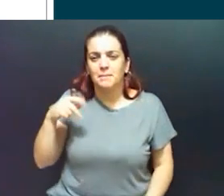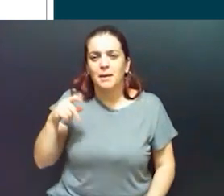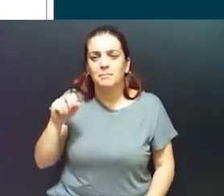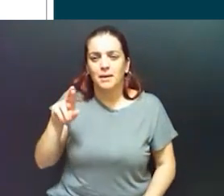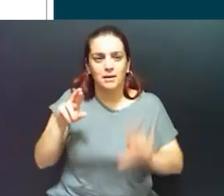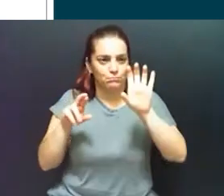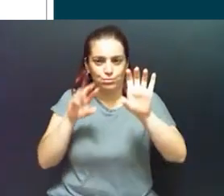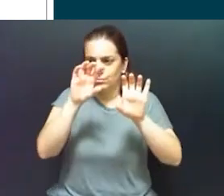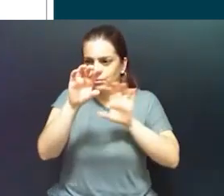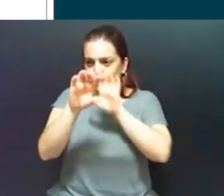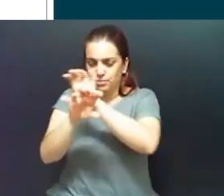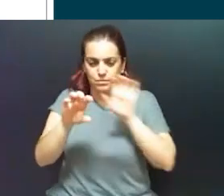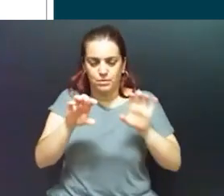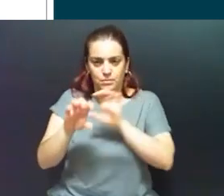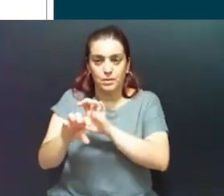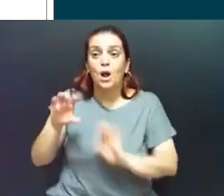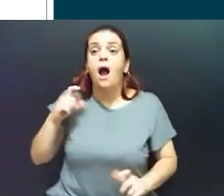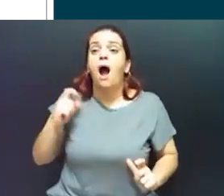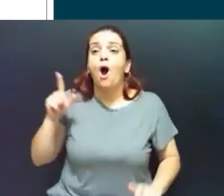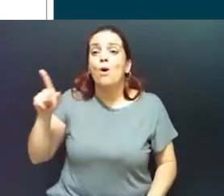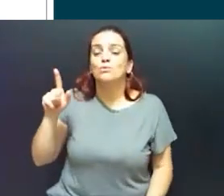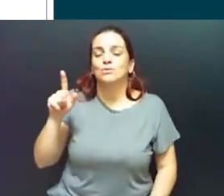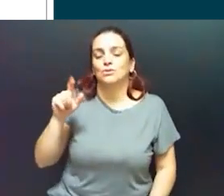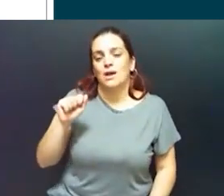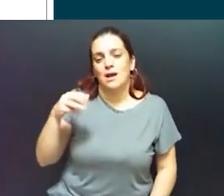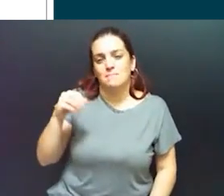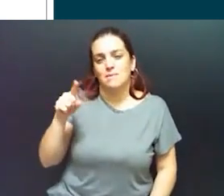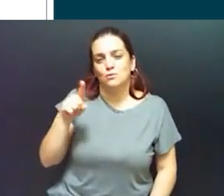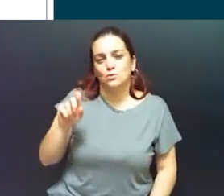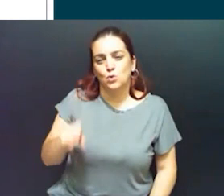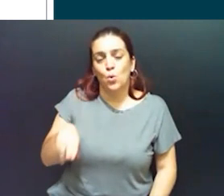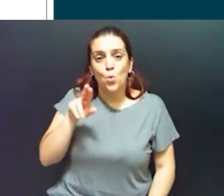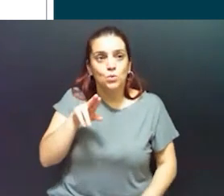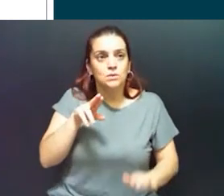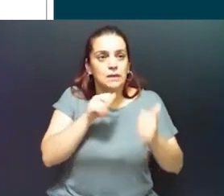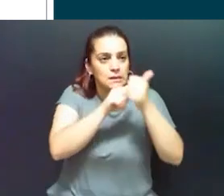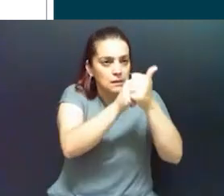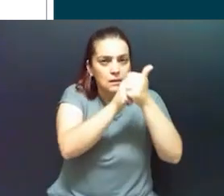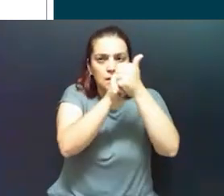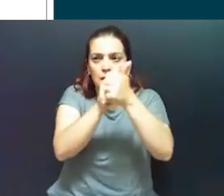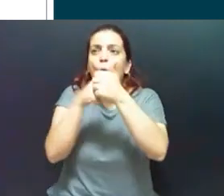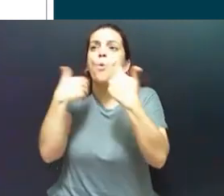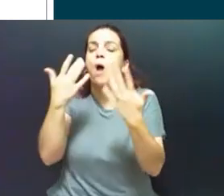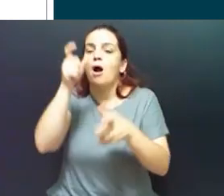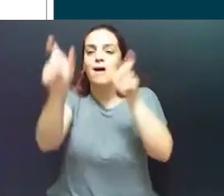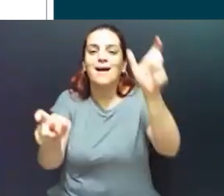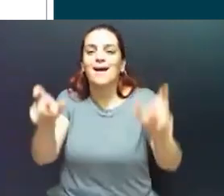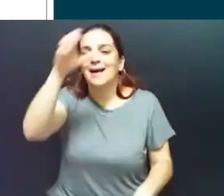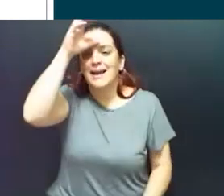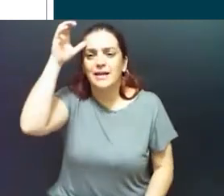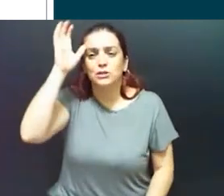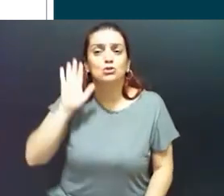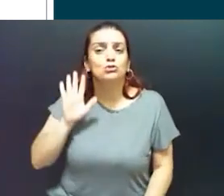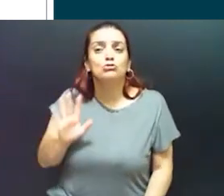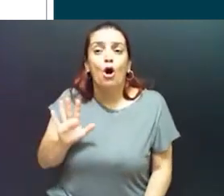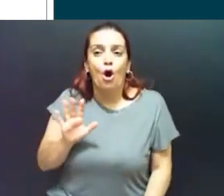onde a Amazon consulta os seus clientes para ver qual é o melhor padrão para ser seguido. Mas é um material consultivo, não é siga by